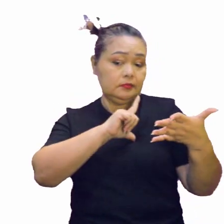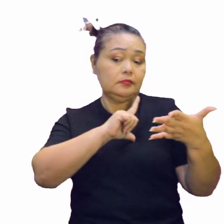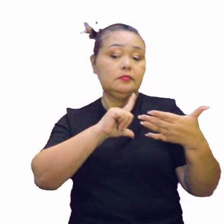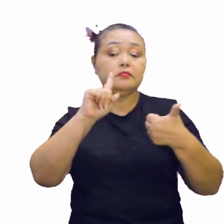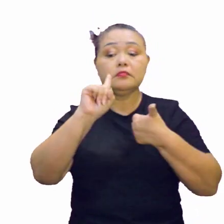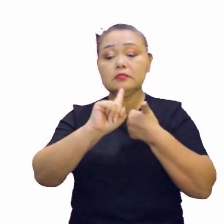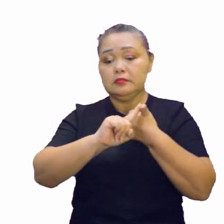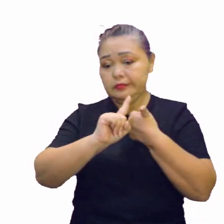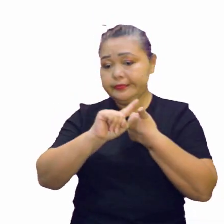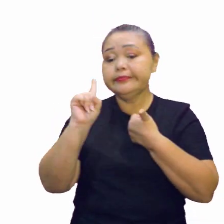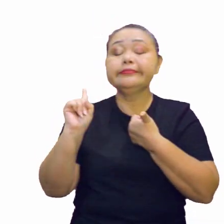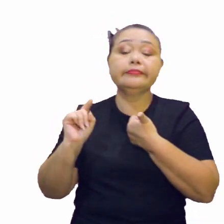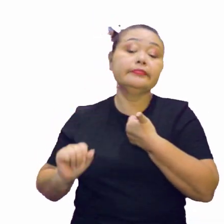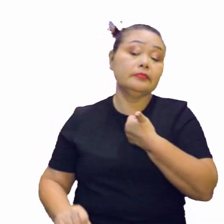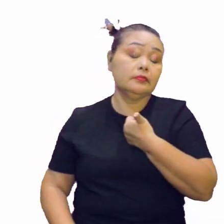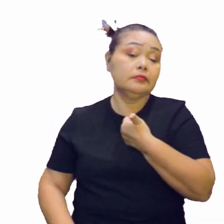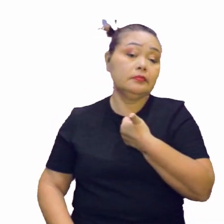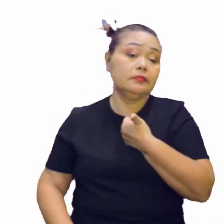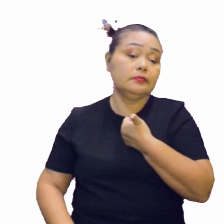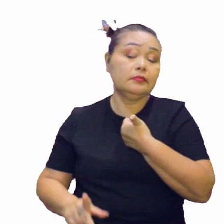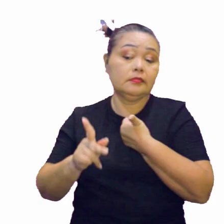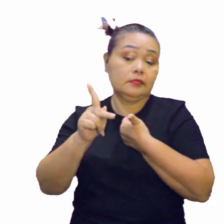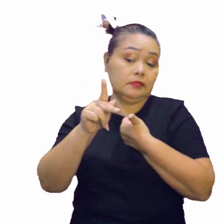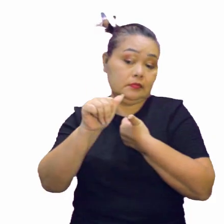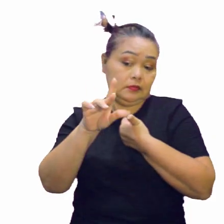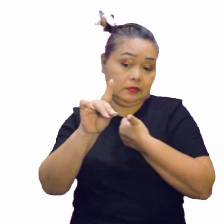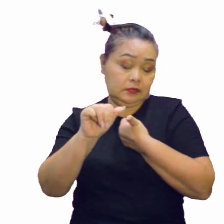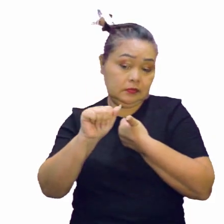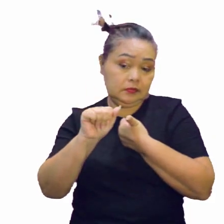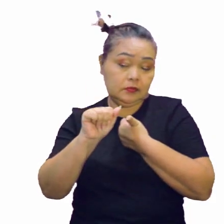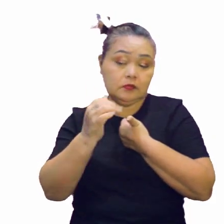podas. Podas de formação,